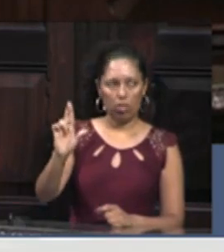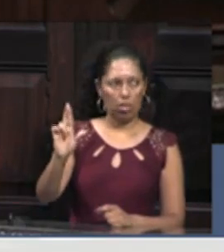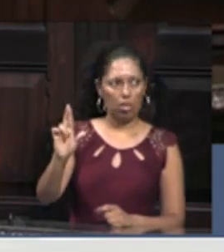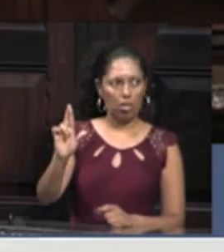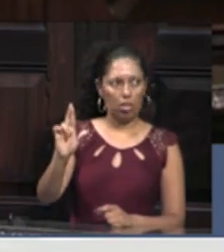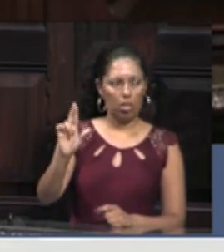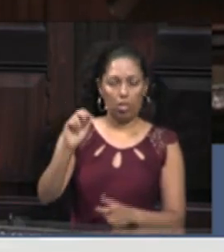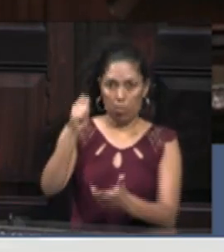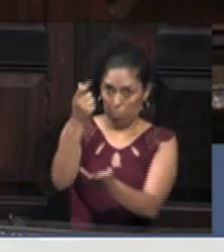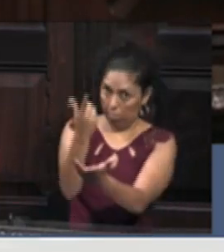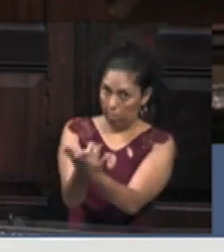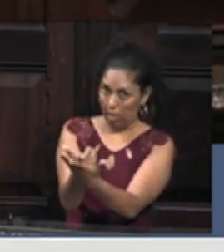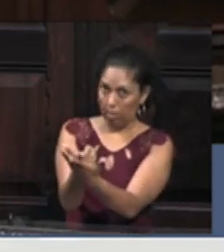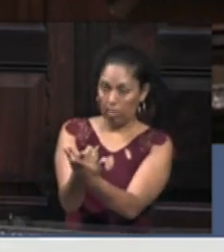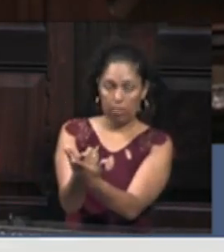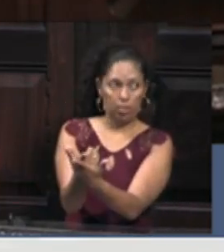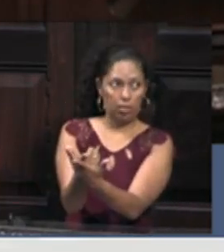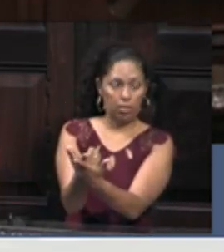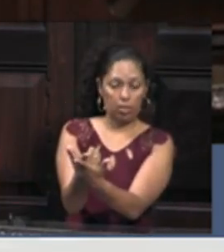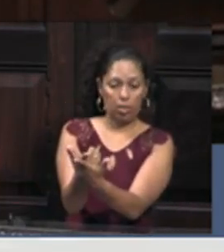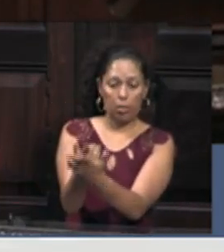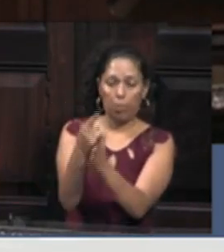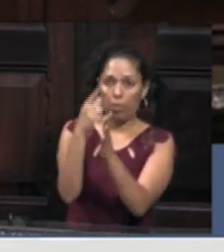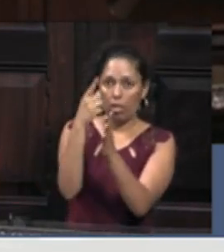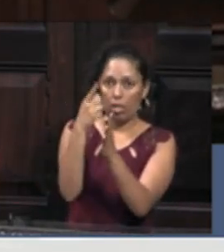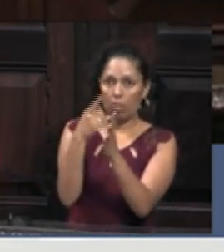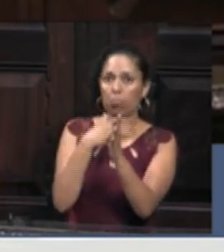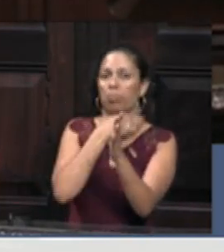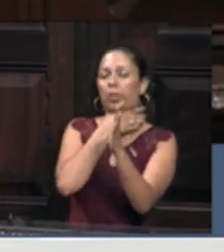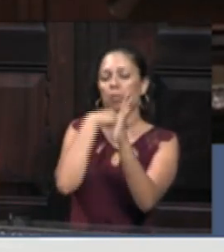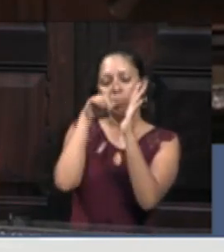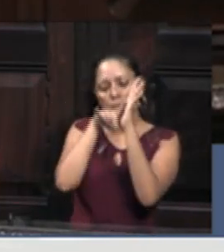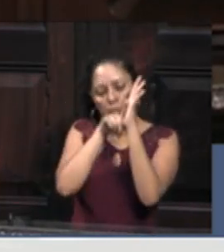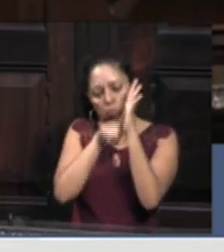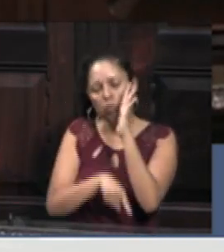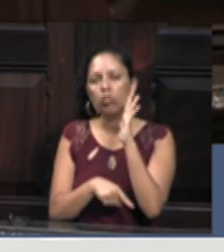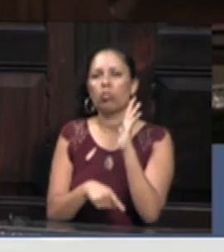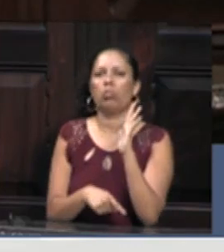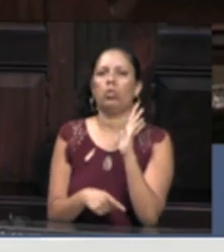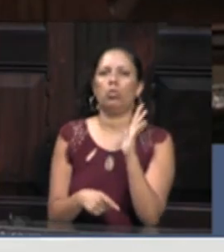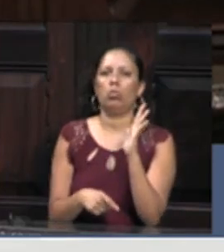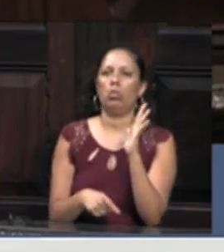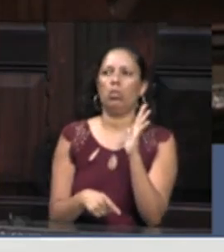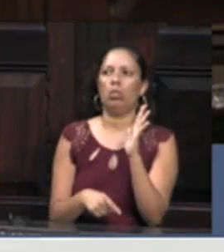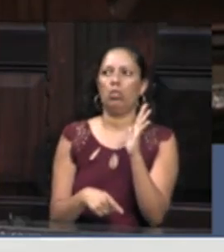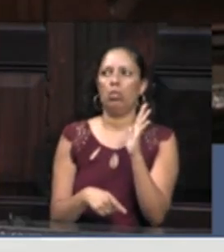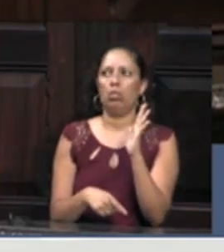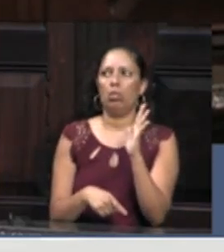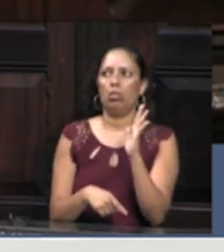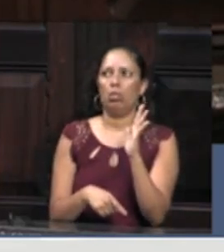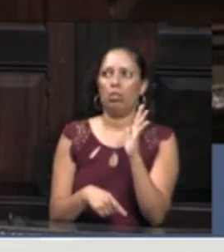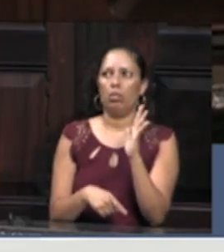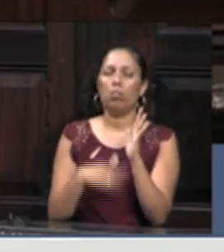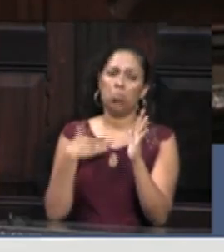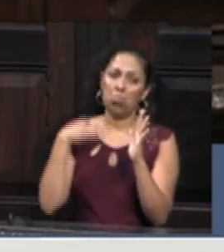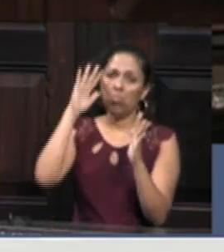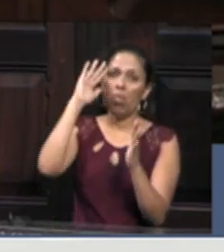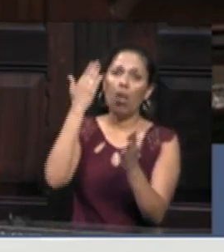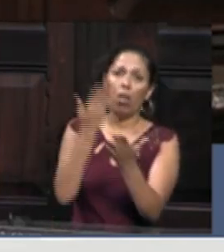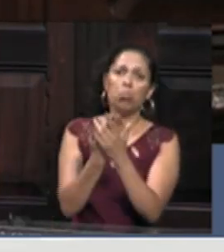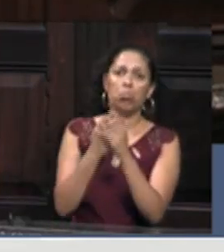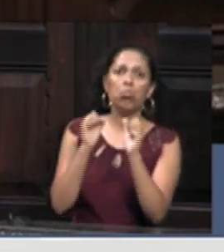o pagamento para abater na dívida com o deságio, que eu não acredito que possa